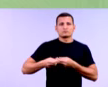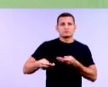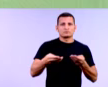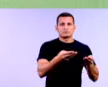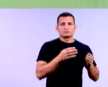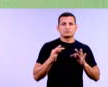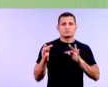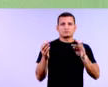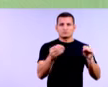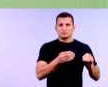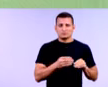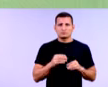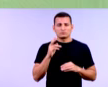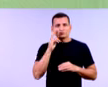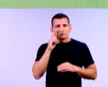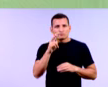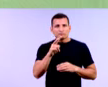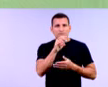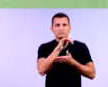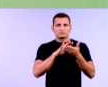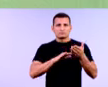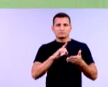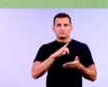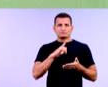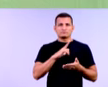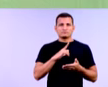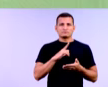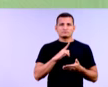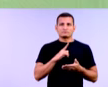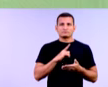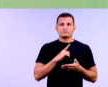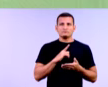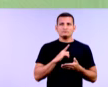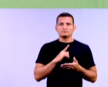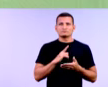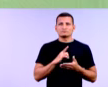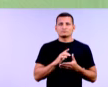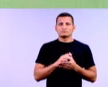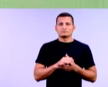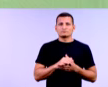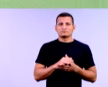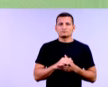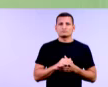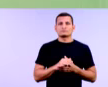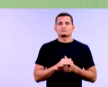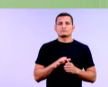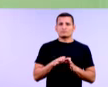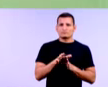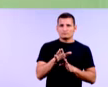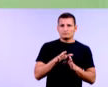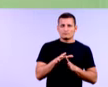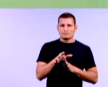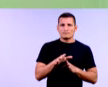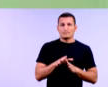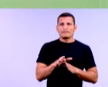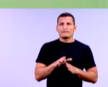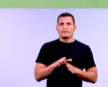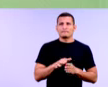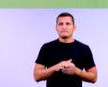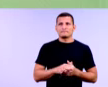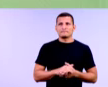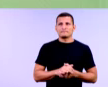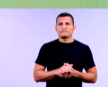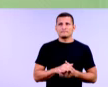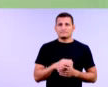Vejam que há uma riqueza de detalhes, né, professora Ruth, para... Inclusive, tem uma dica. Gente,